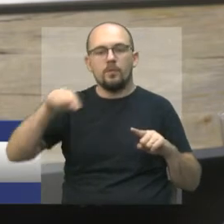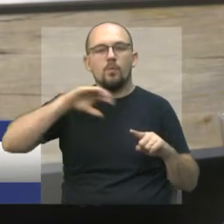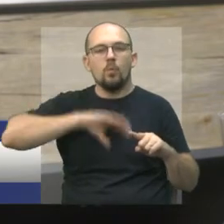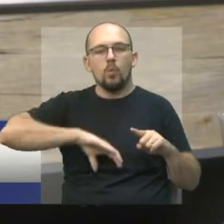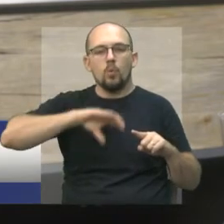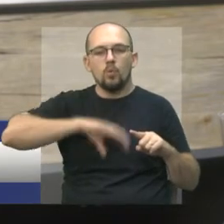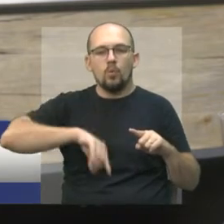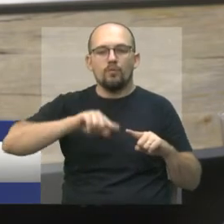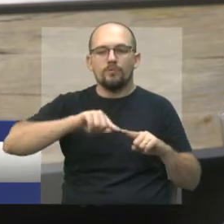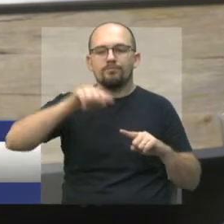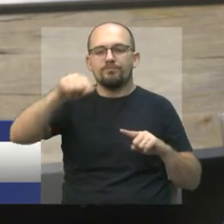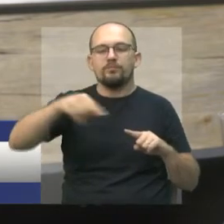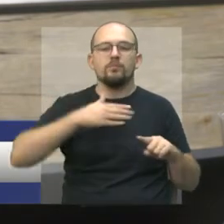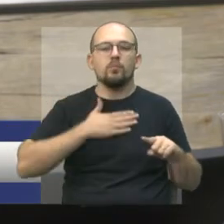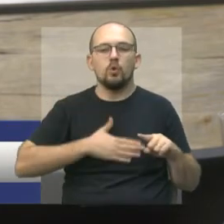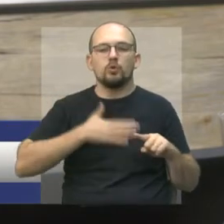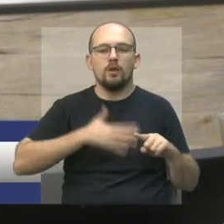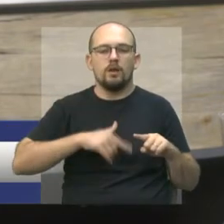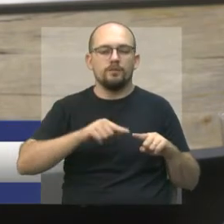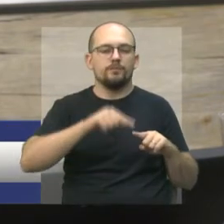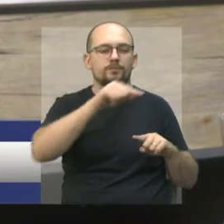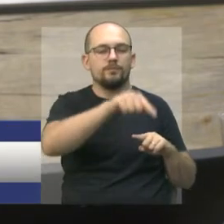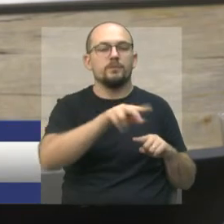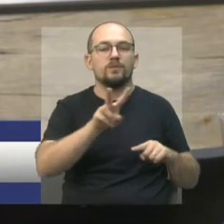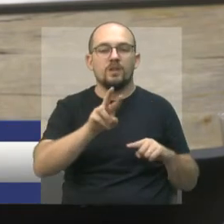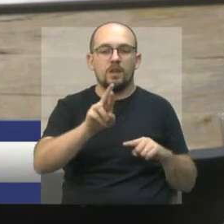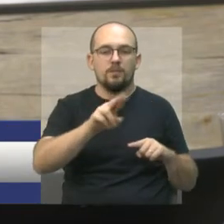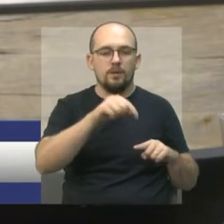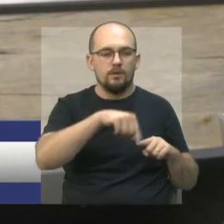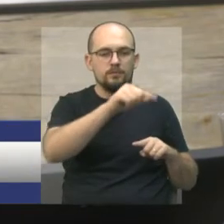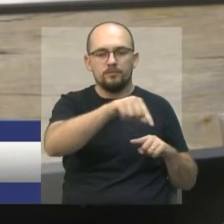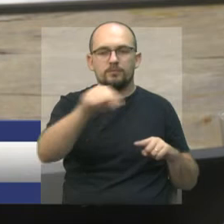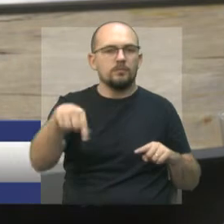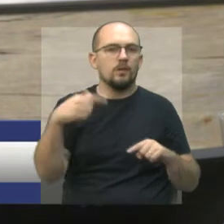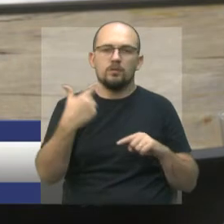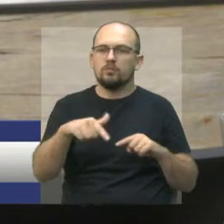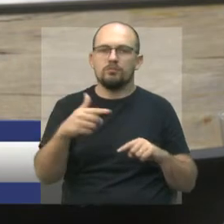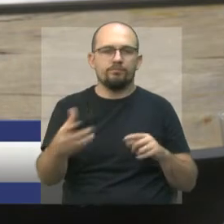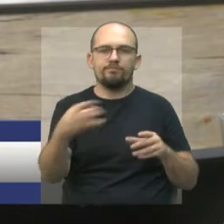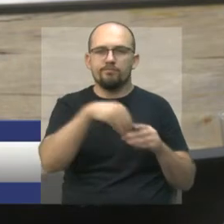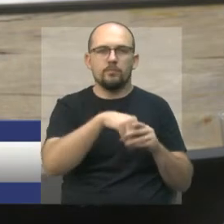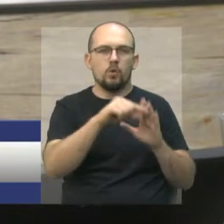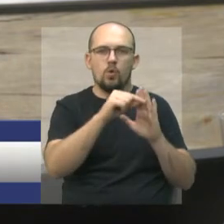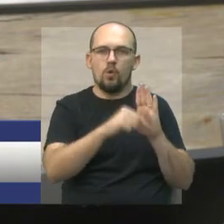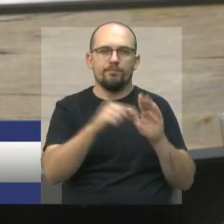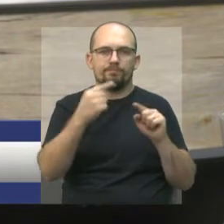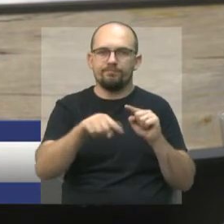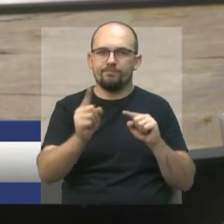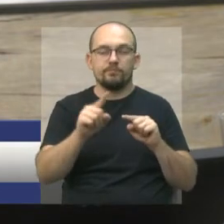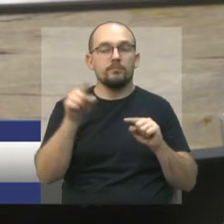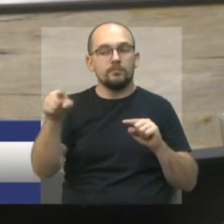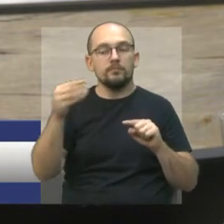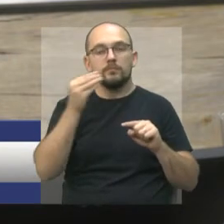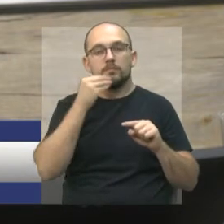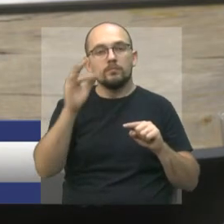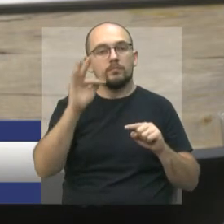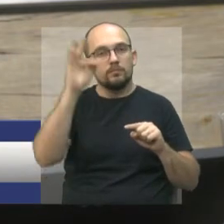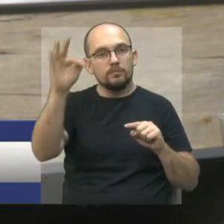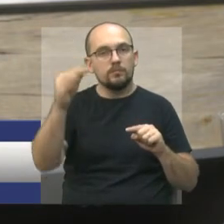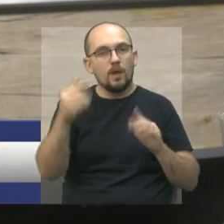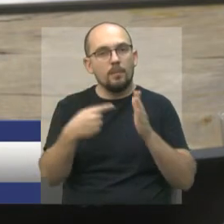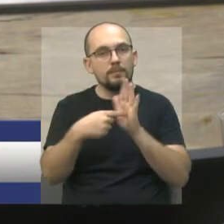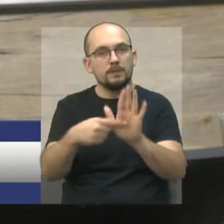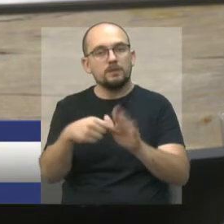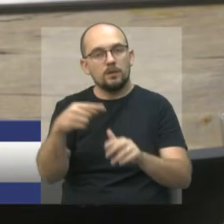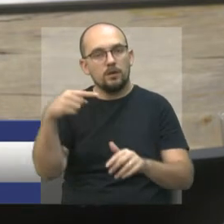de Potunduva, Pouso Alegre e Vila Ribeiro não é uma diretriz orçamentária, devendo ser apresentada oportunamente